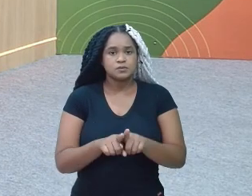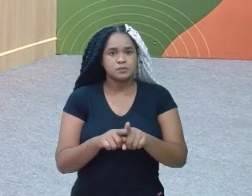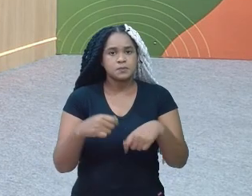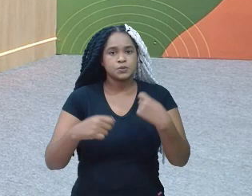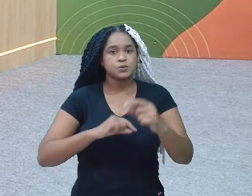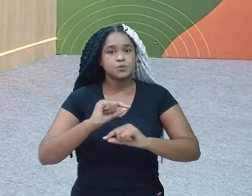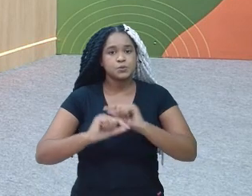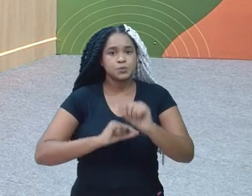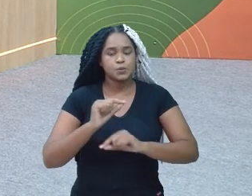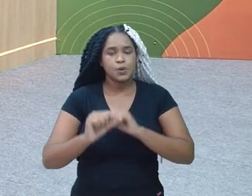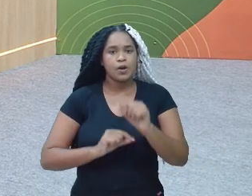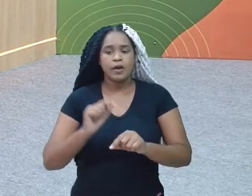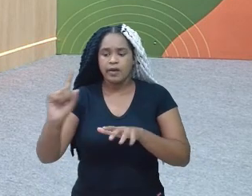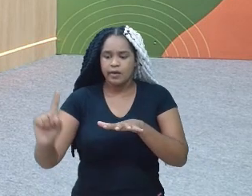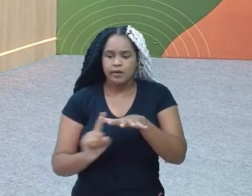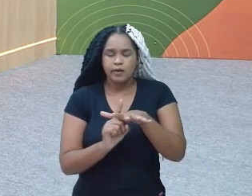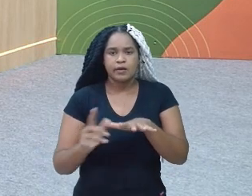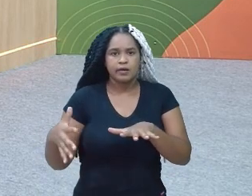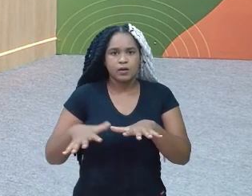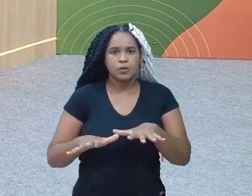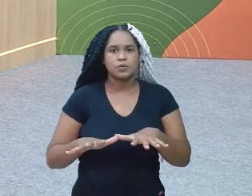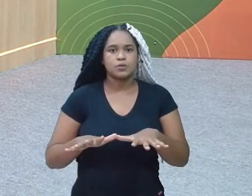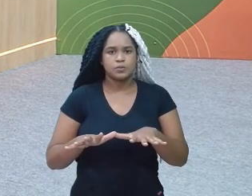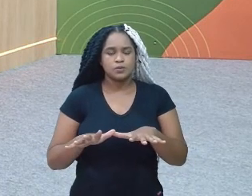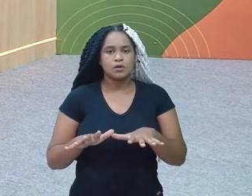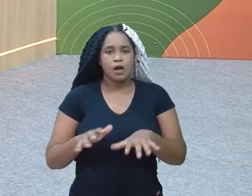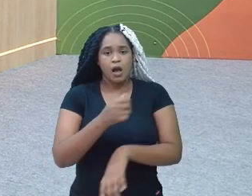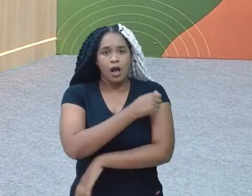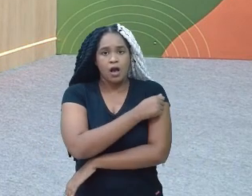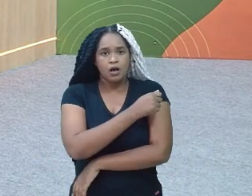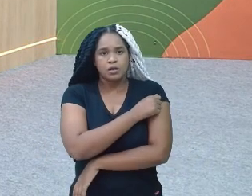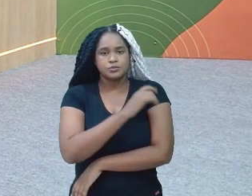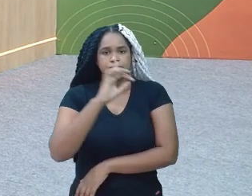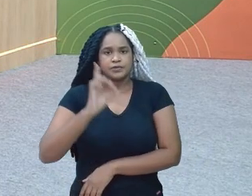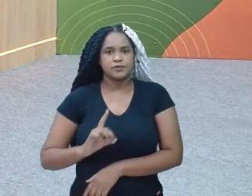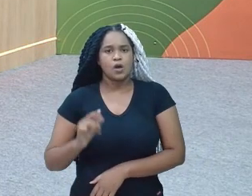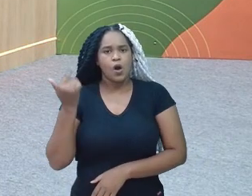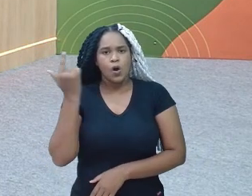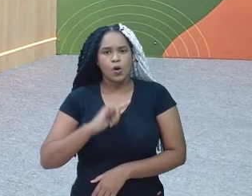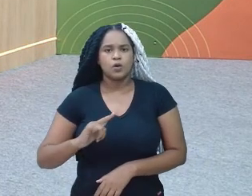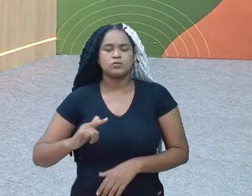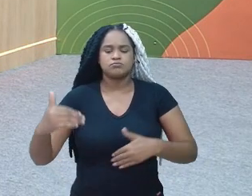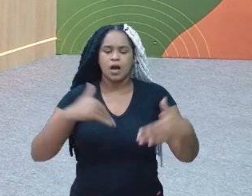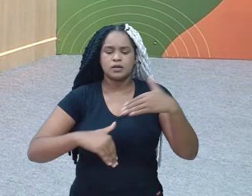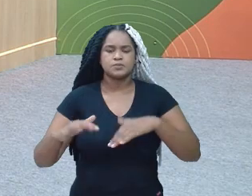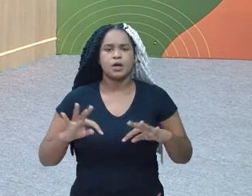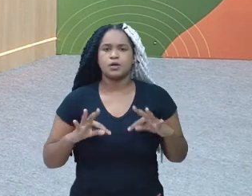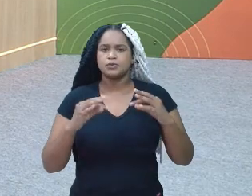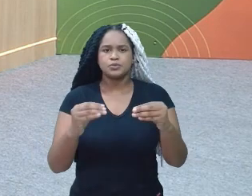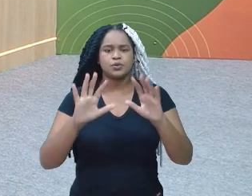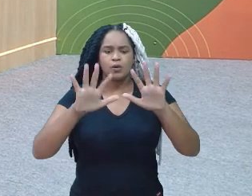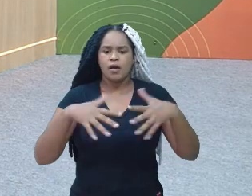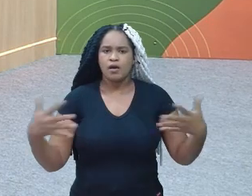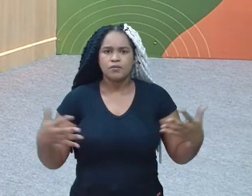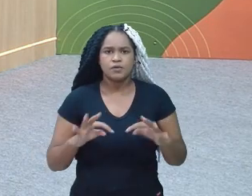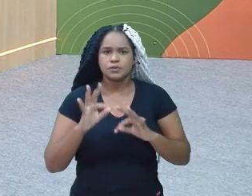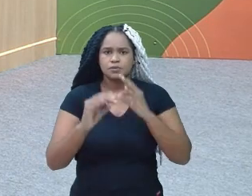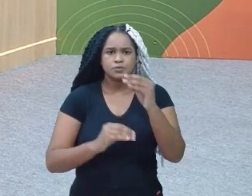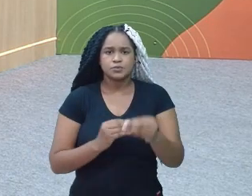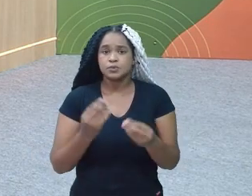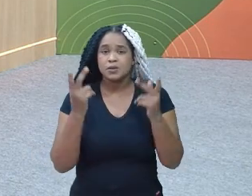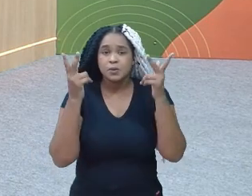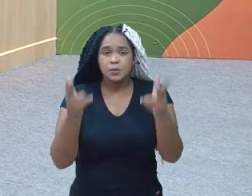também incluir este estudante com deficiência, que ele possa participar dos mesmos eventos que os